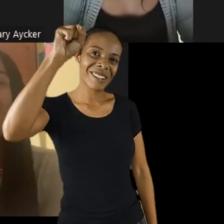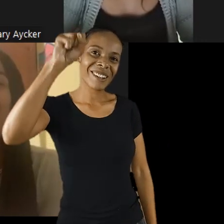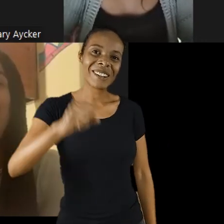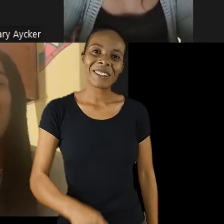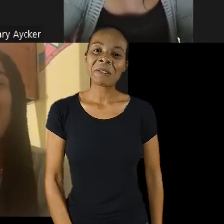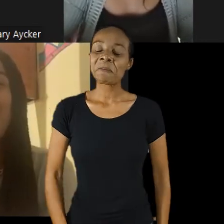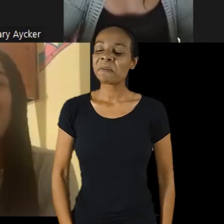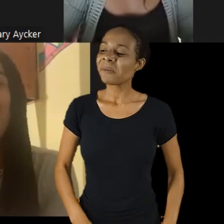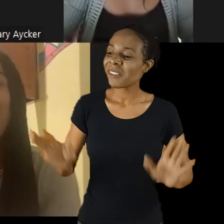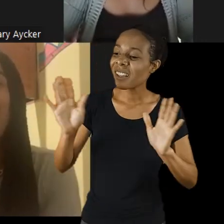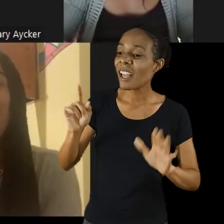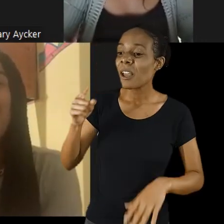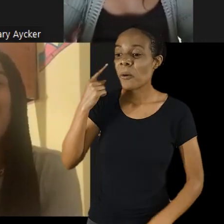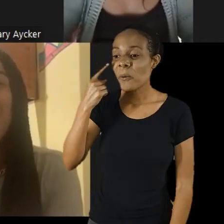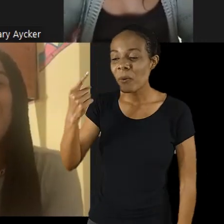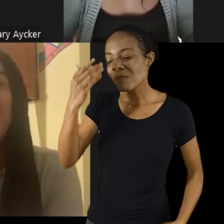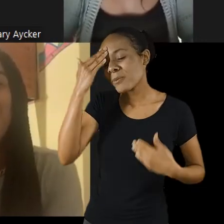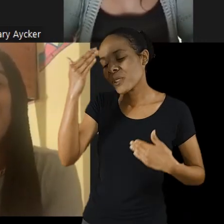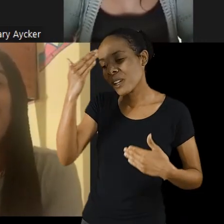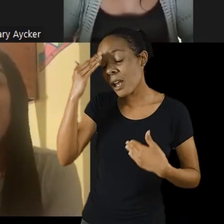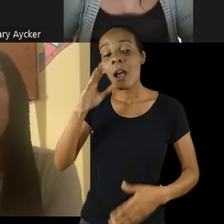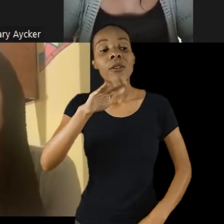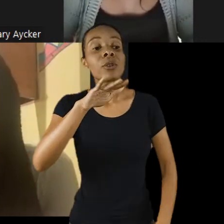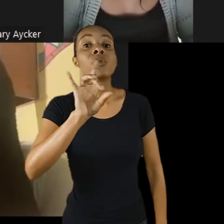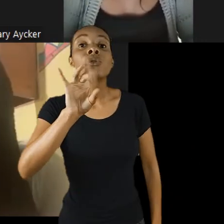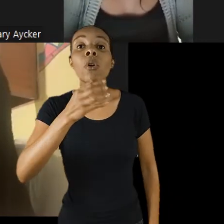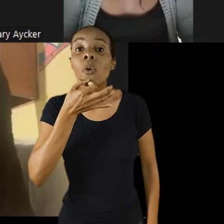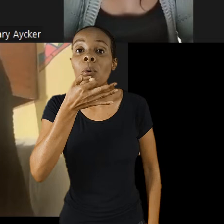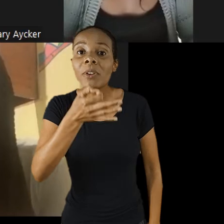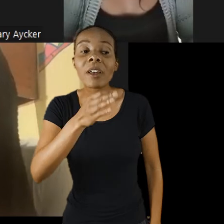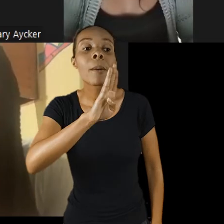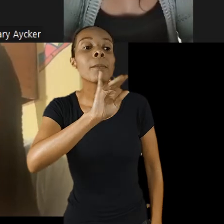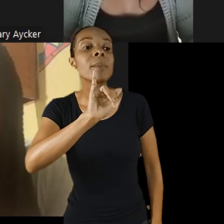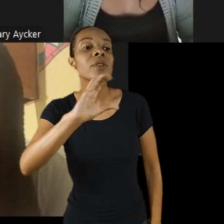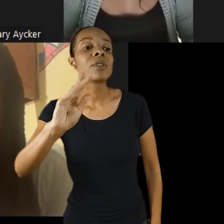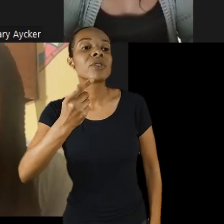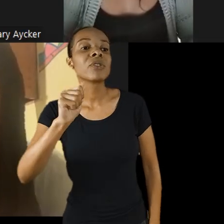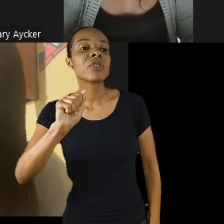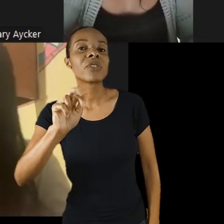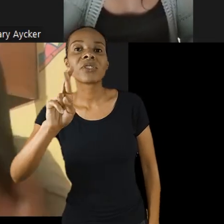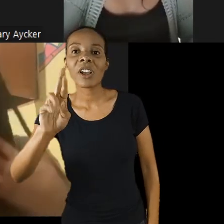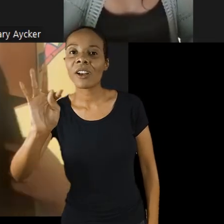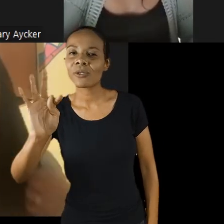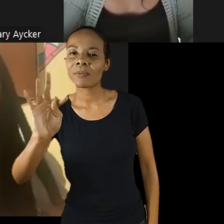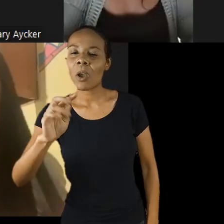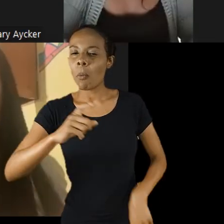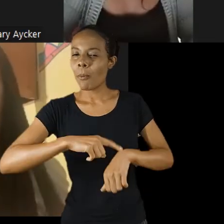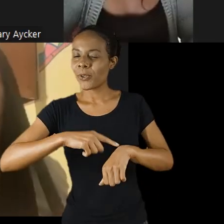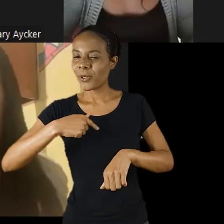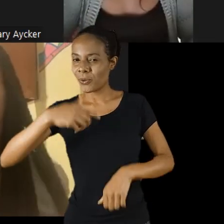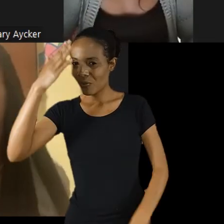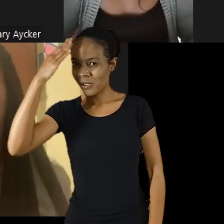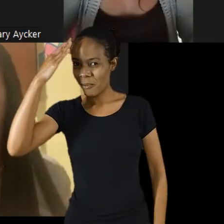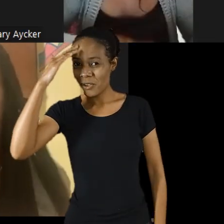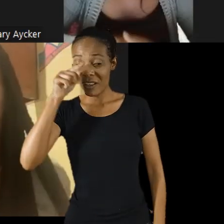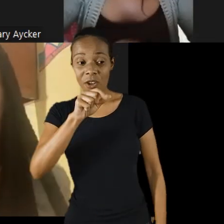um comentário para Bicharte. Bicharte, quando eu fiquei sabendo que era contigo, junto, eu